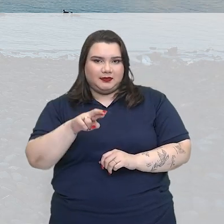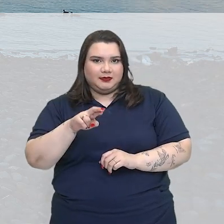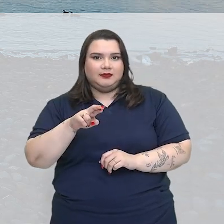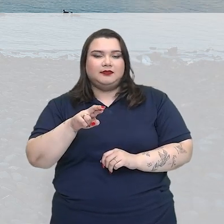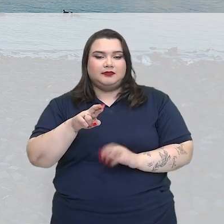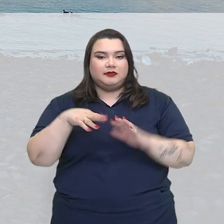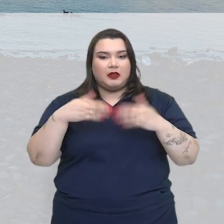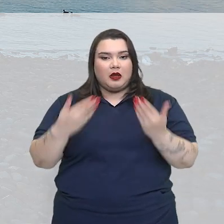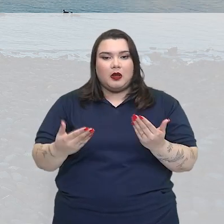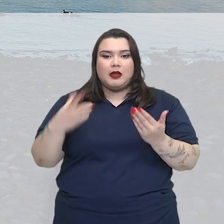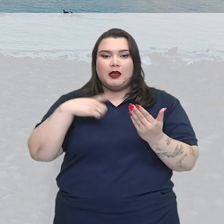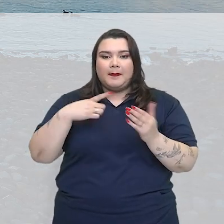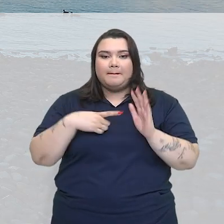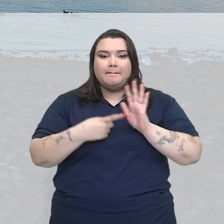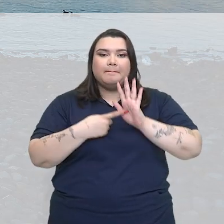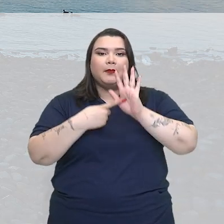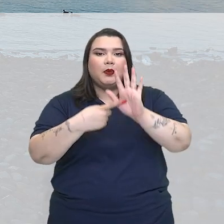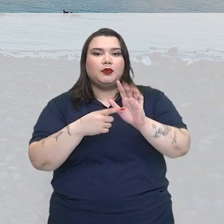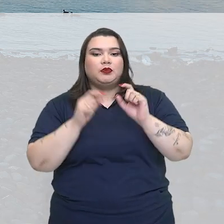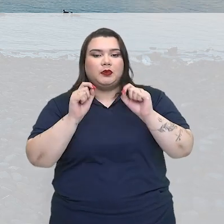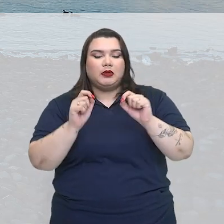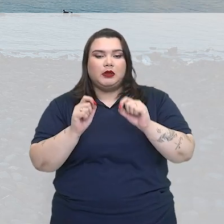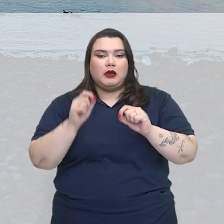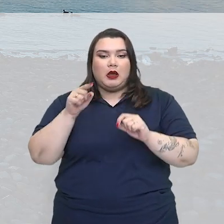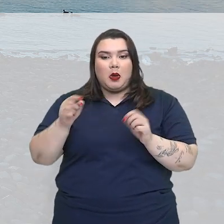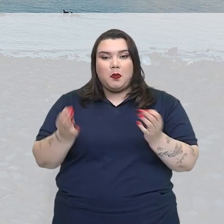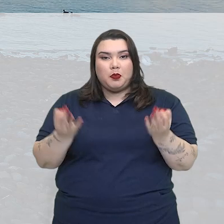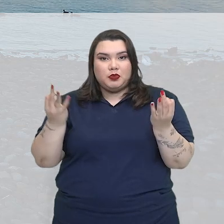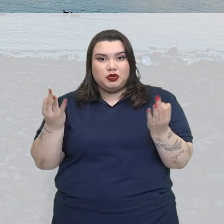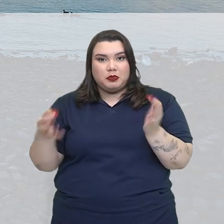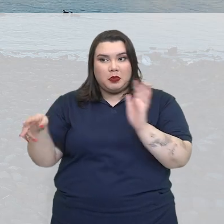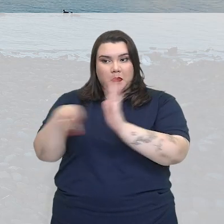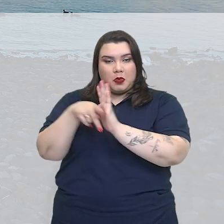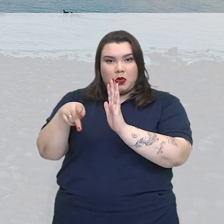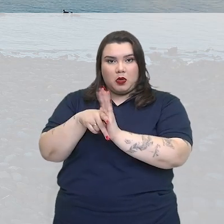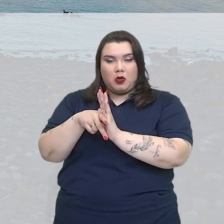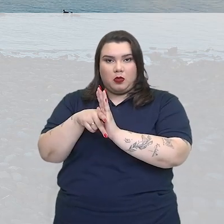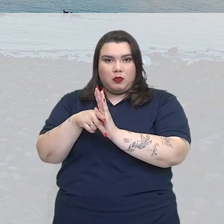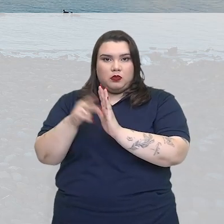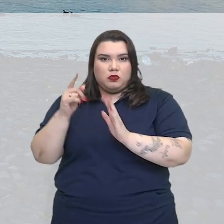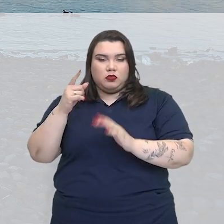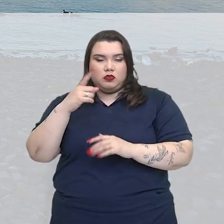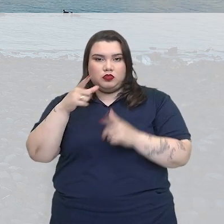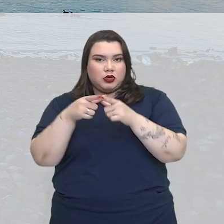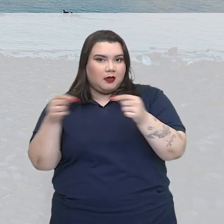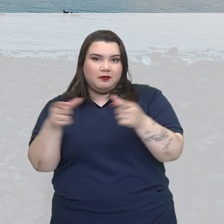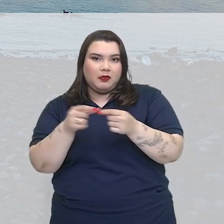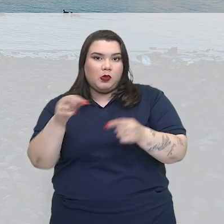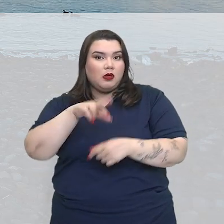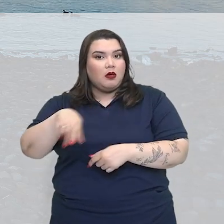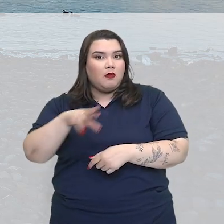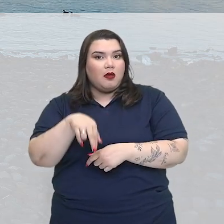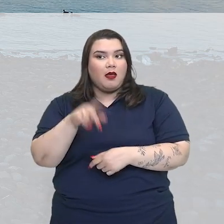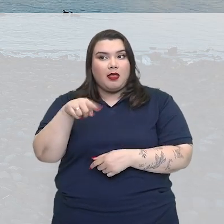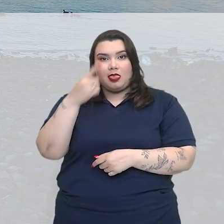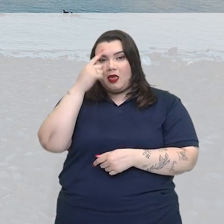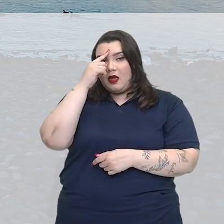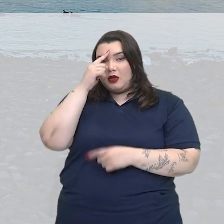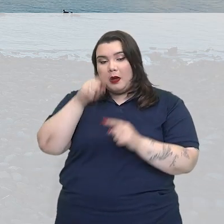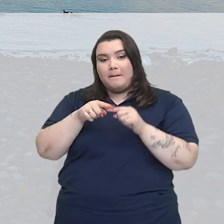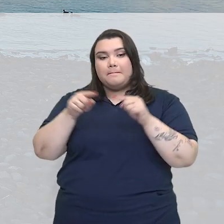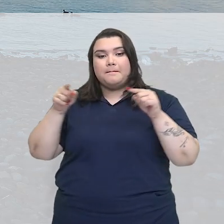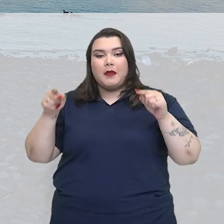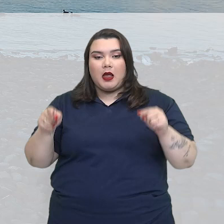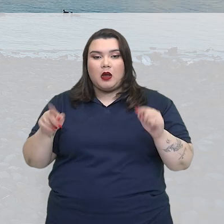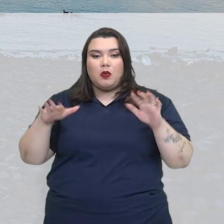da forte presença budista, o budismo não é originário do Japão, mas da Índia. Quando o budismo chega no Japão,